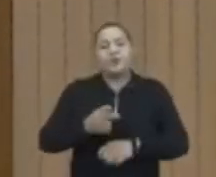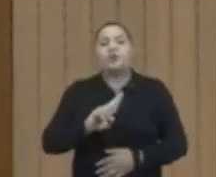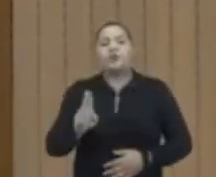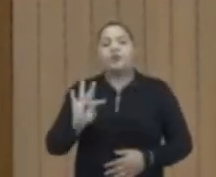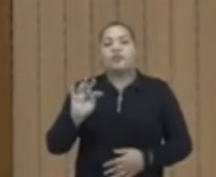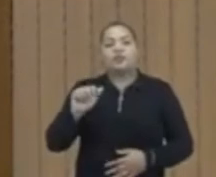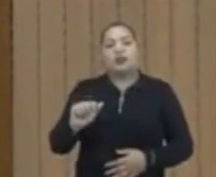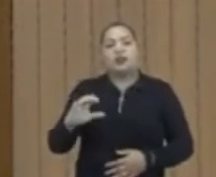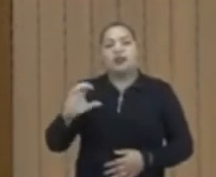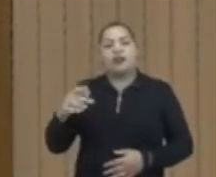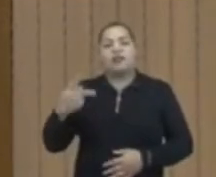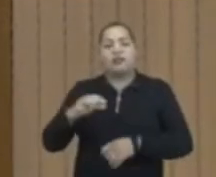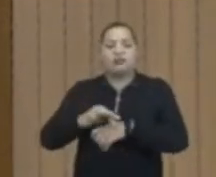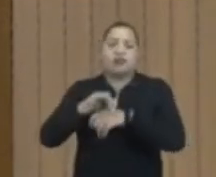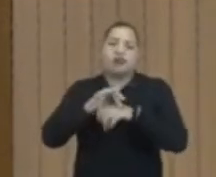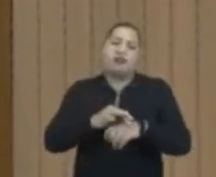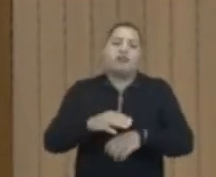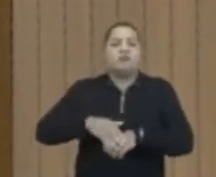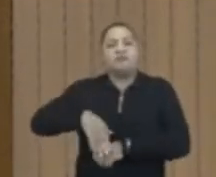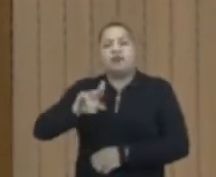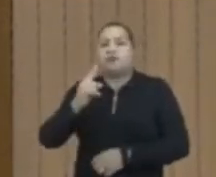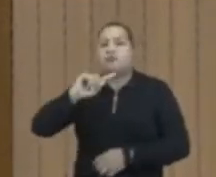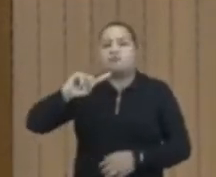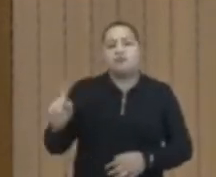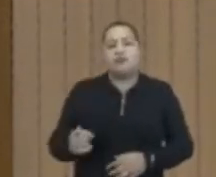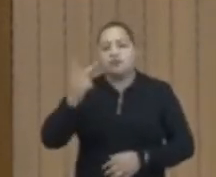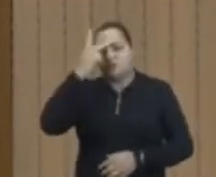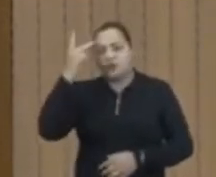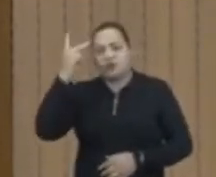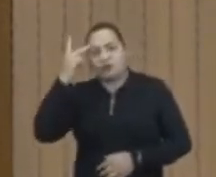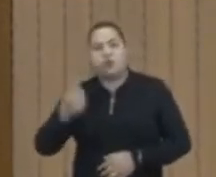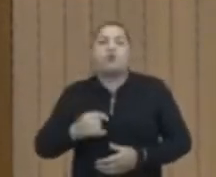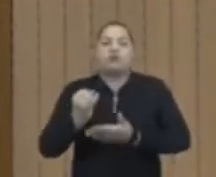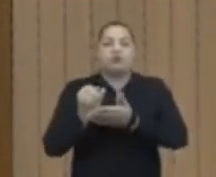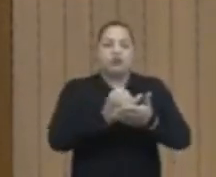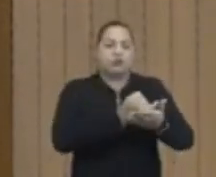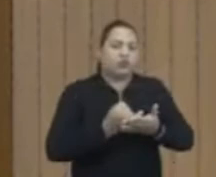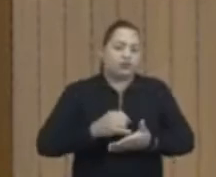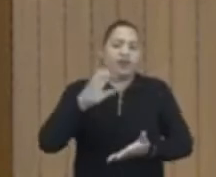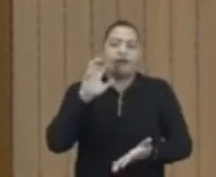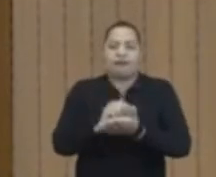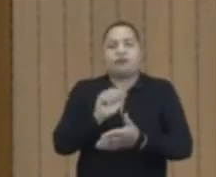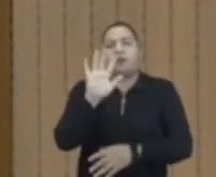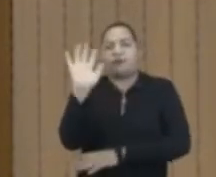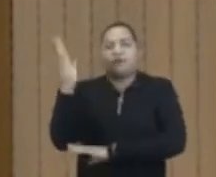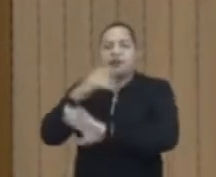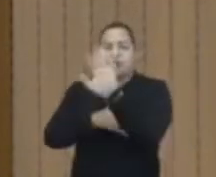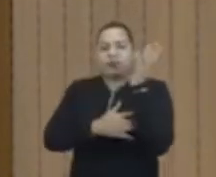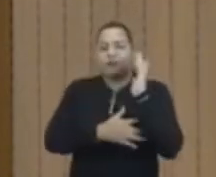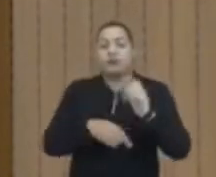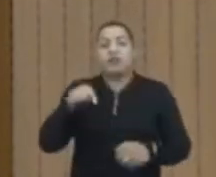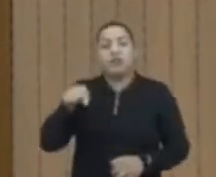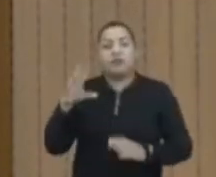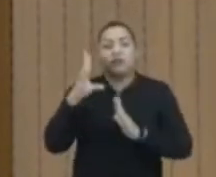propriedades rurais se inscrevessem no cadastro ambiental. Esse modelo de atuação foi adotado